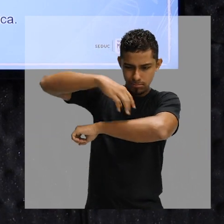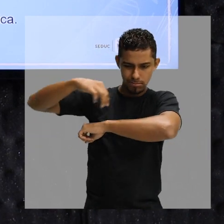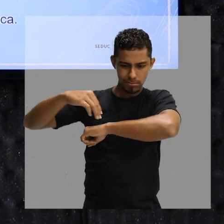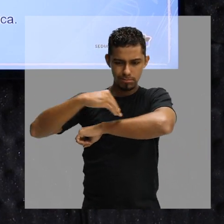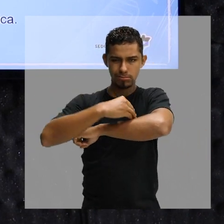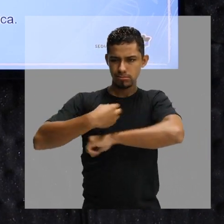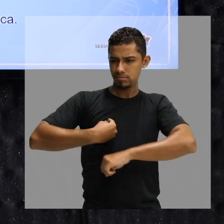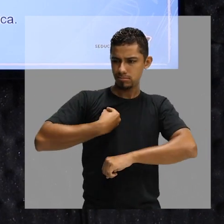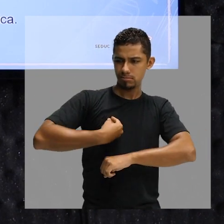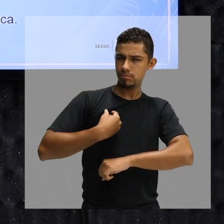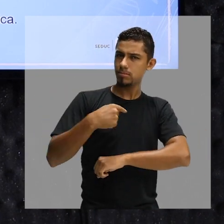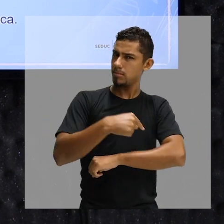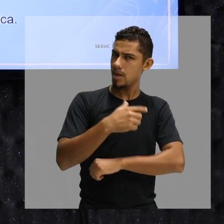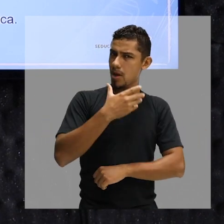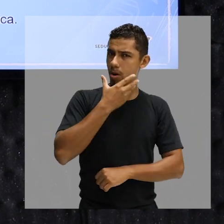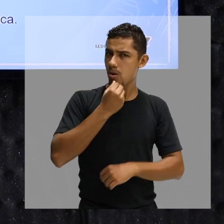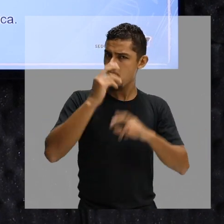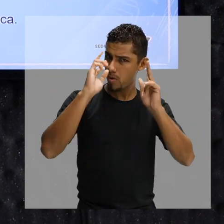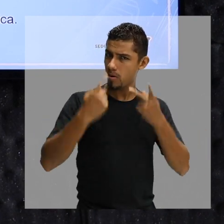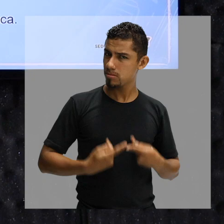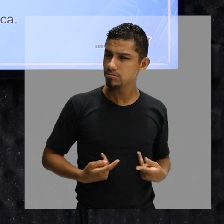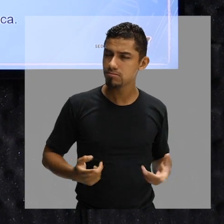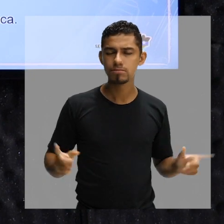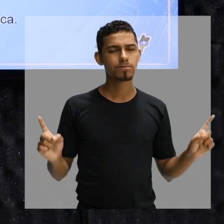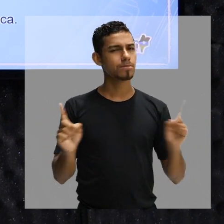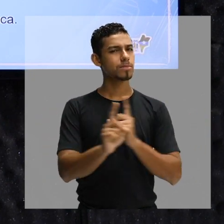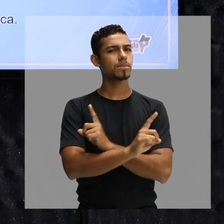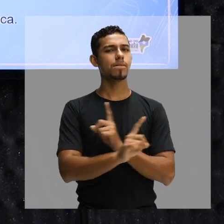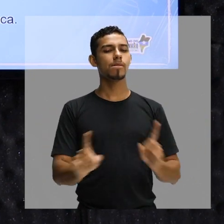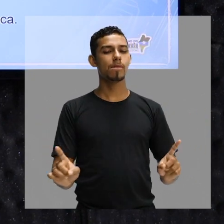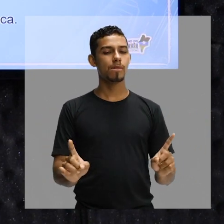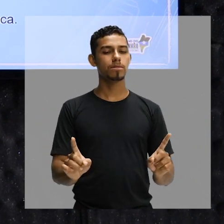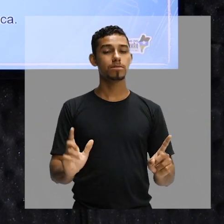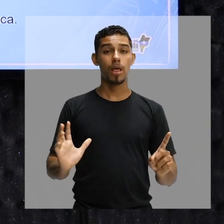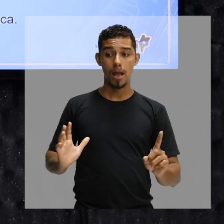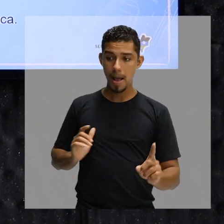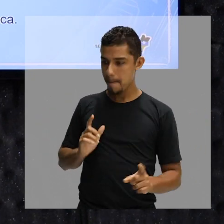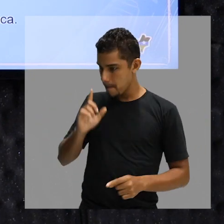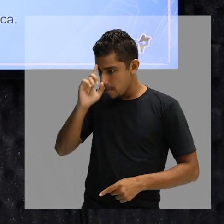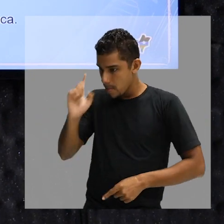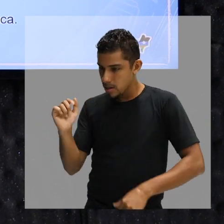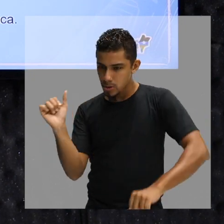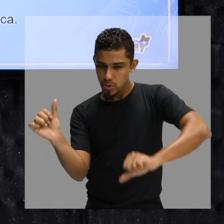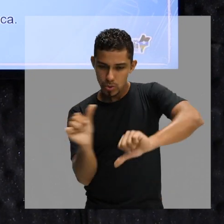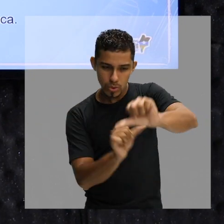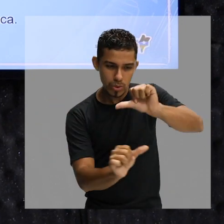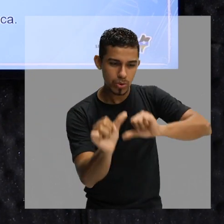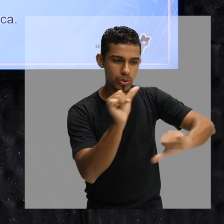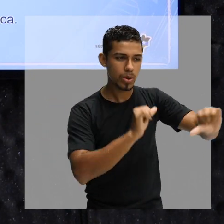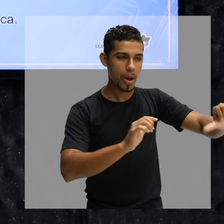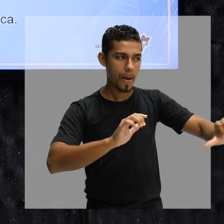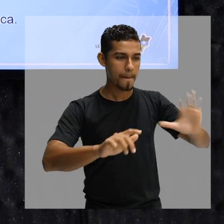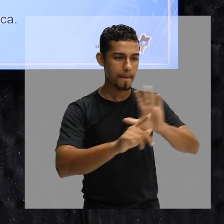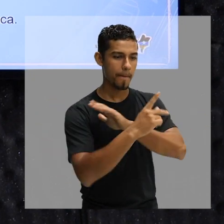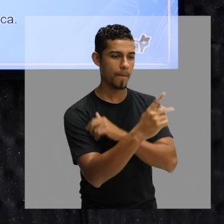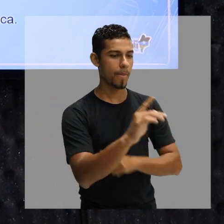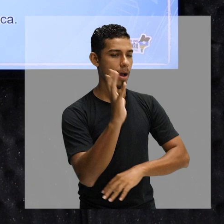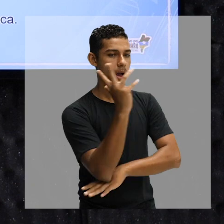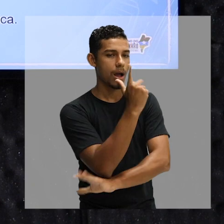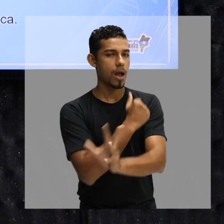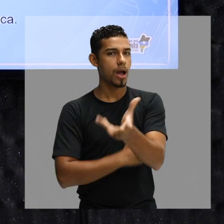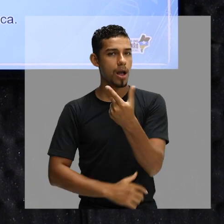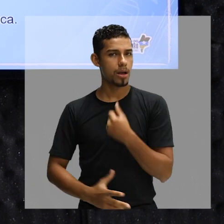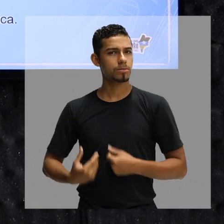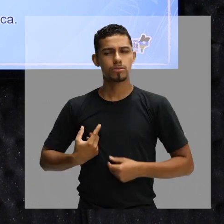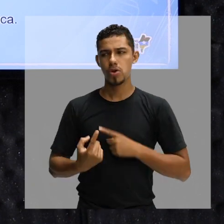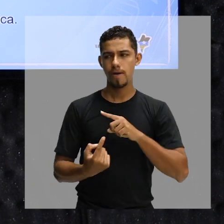a natureza, dominância da natureza, requer que você manipule a própria natureza. Então, com certeza, não é um retorno